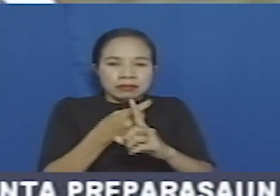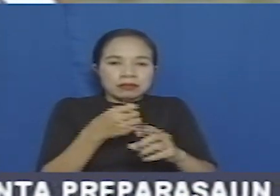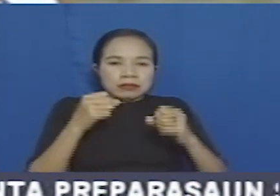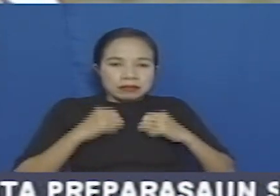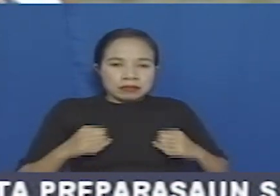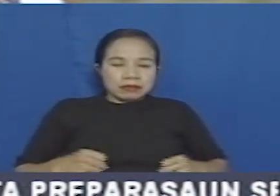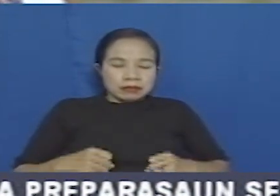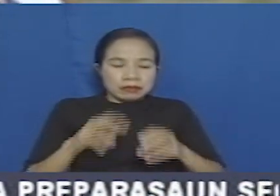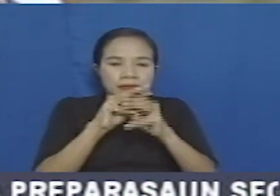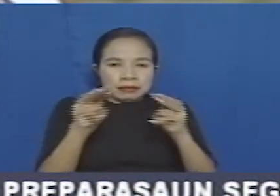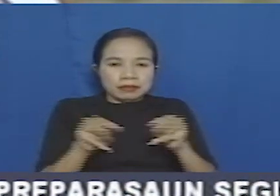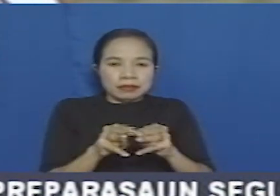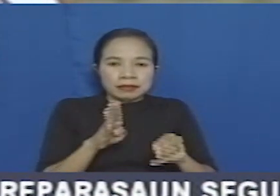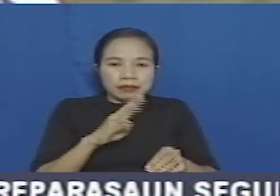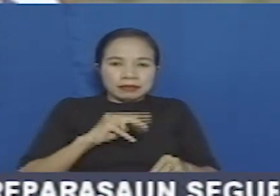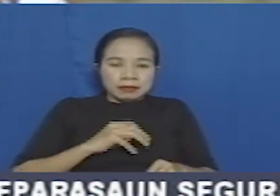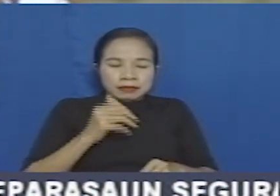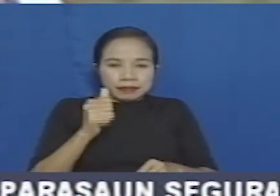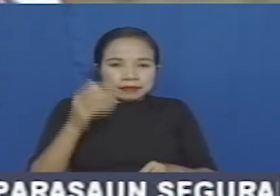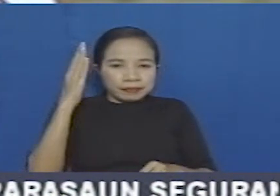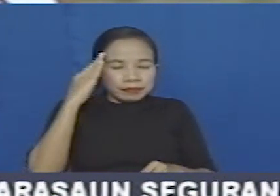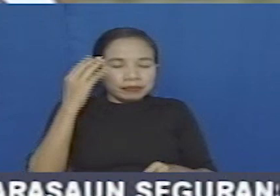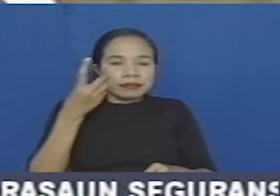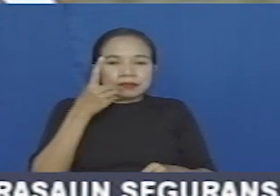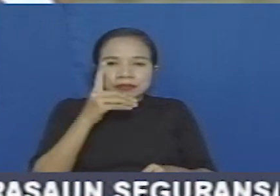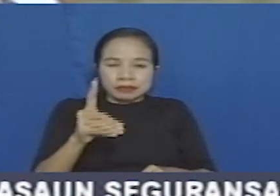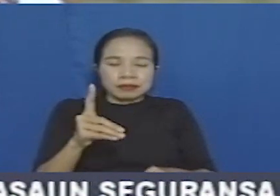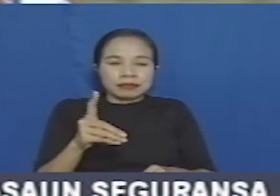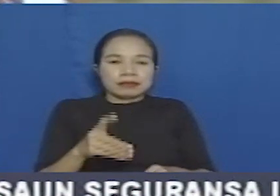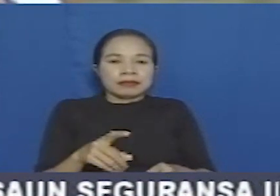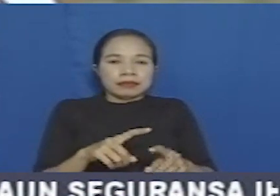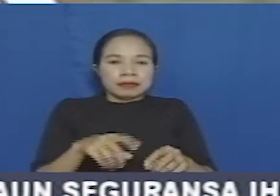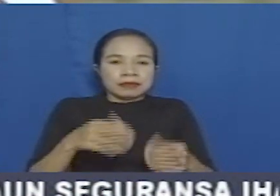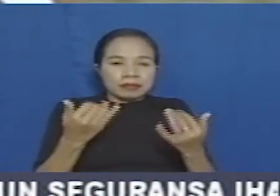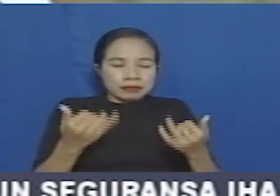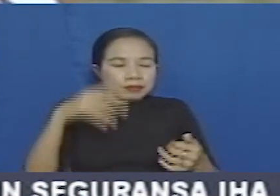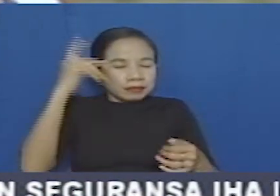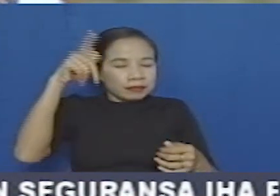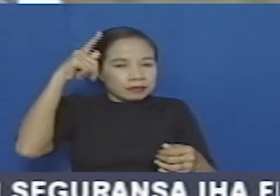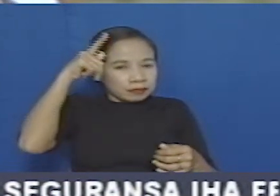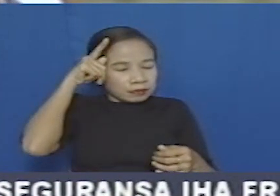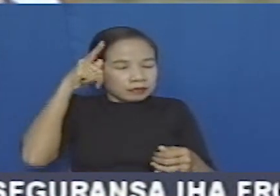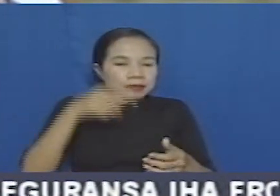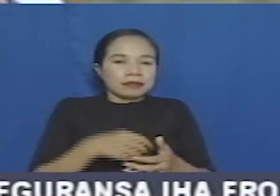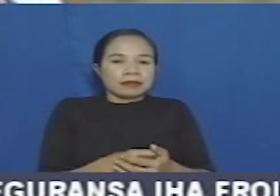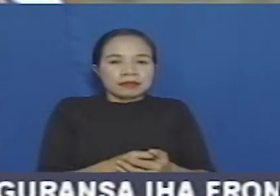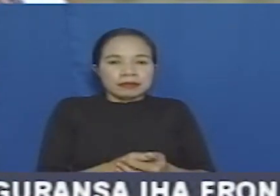saúde do município, Maliana nem reconhece ela e declara que está melhor. Mas agora, politicamente,